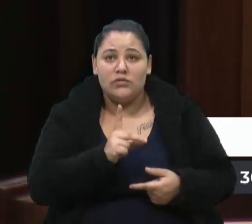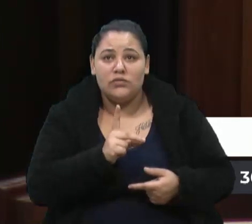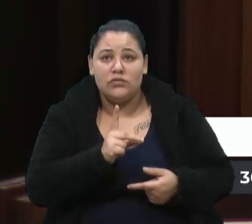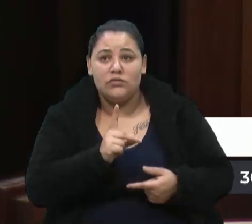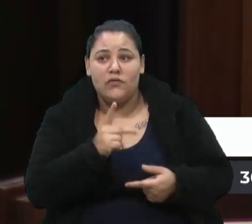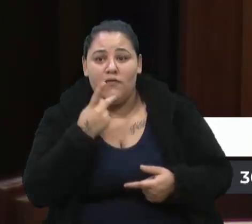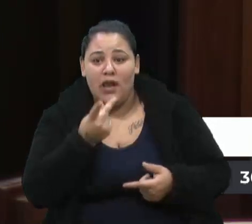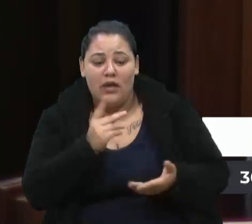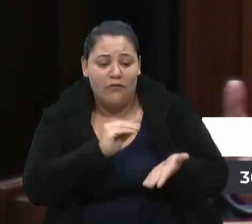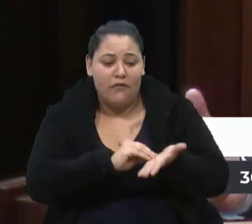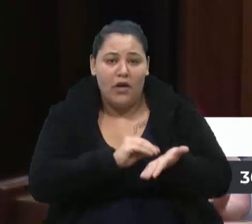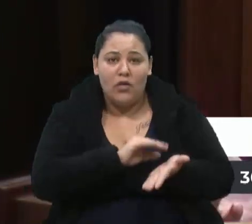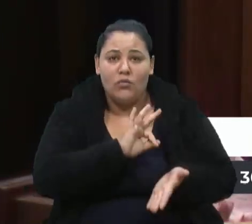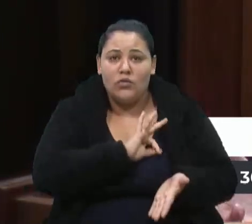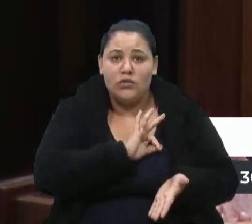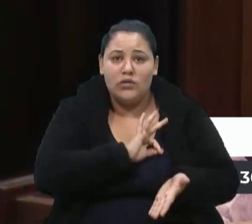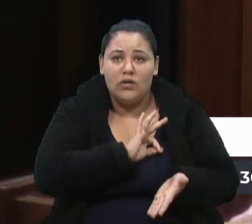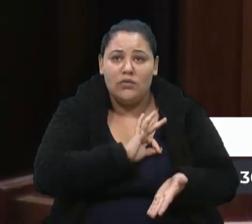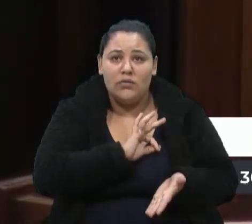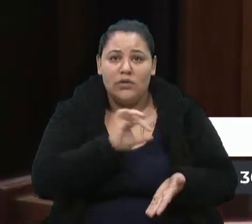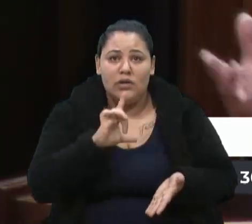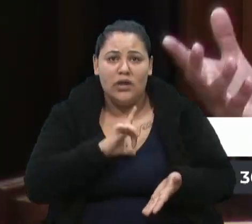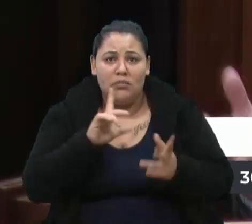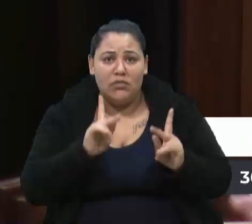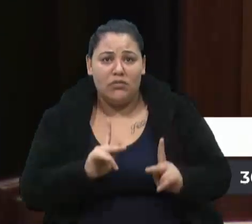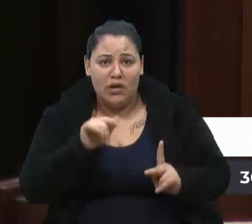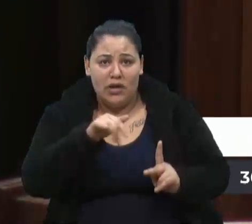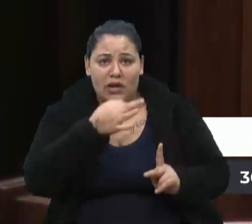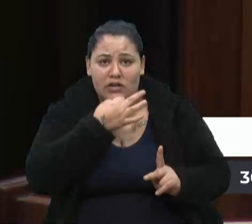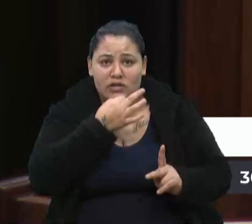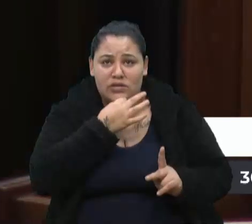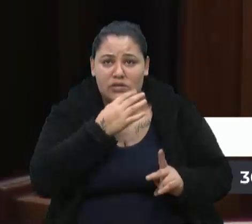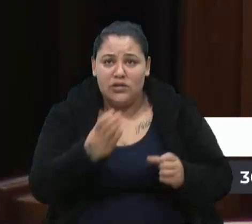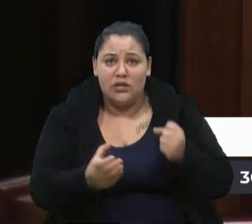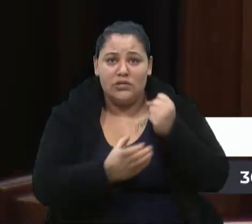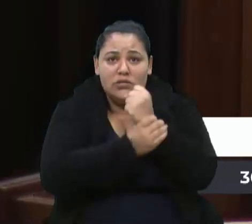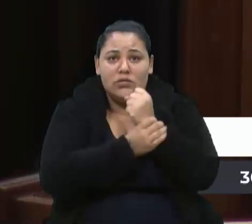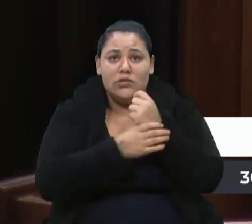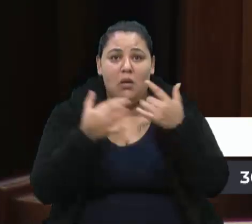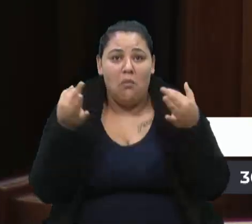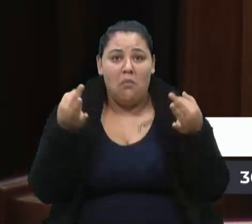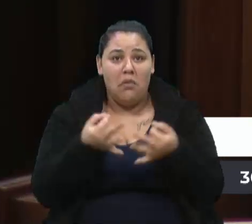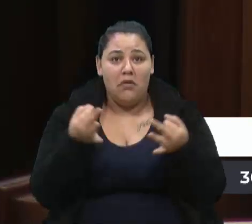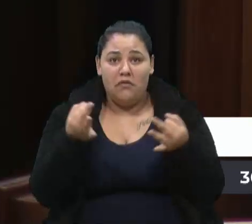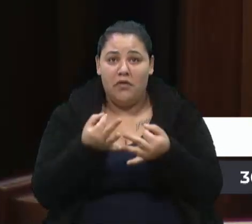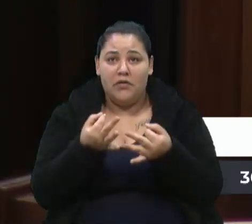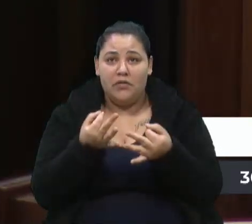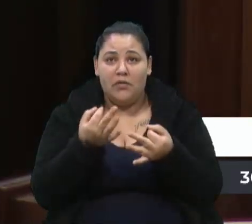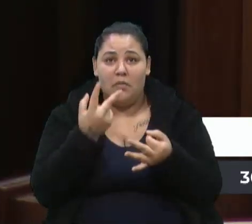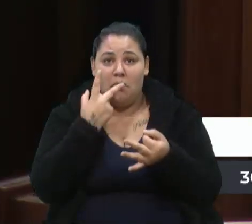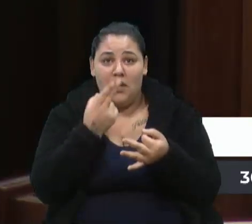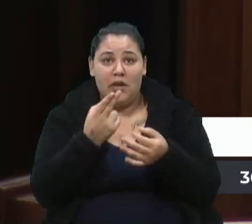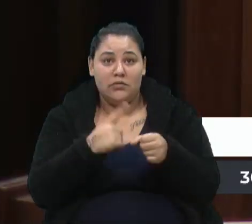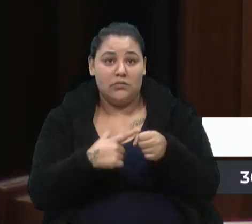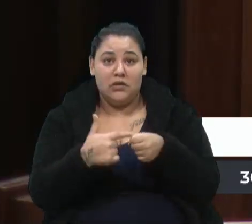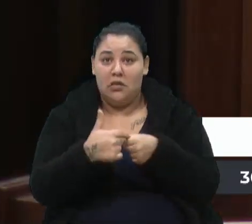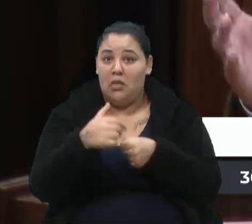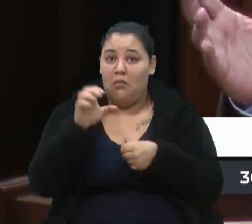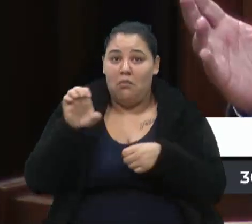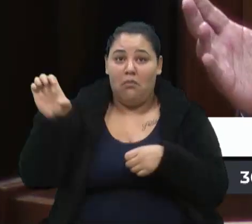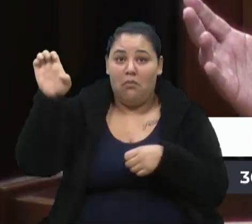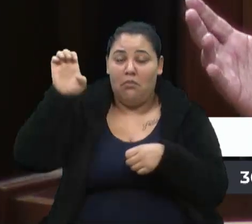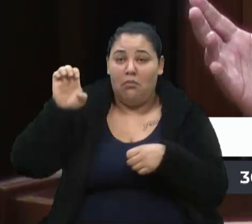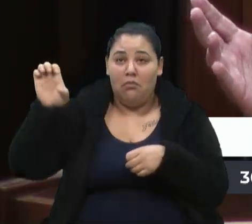policiais e tem pessoas aqui em Caxias dizendo que nós estamos com a segurança perfeita parece uma cidade europeia né